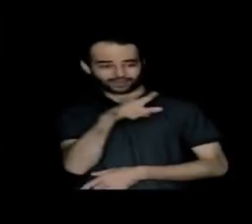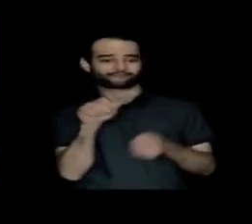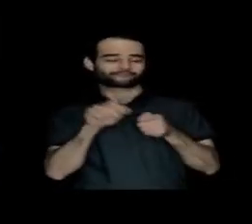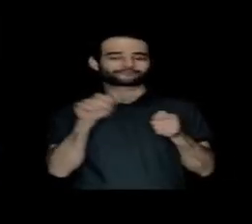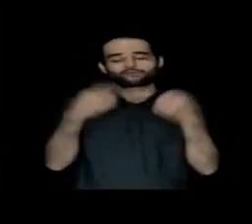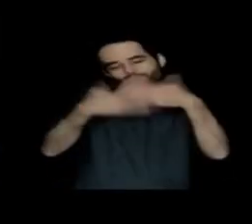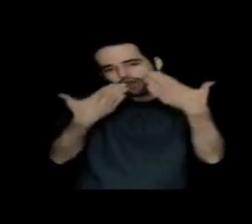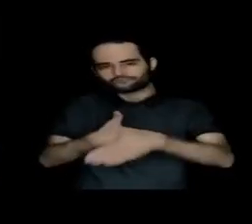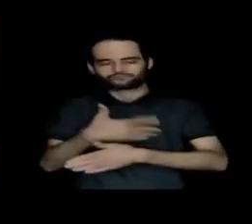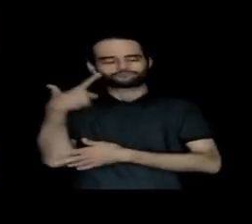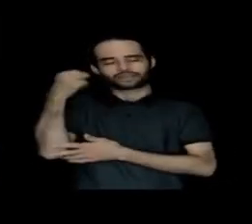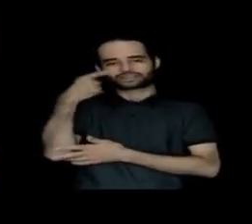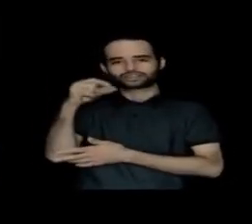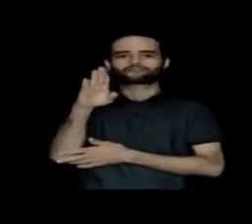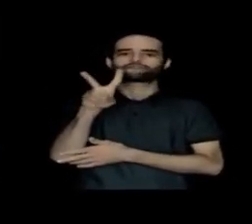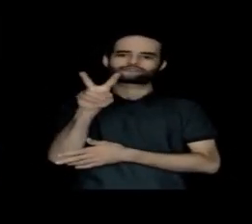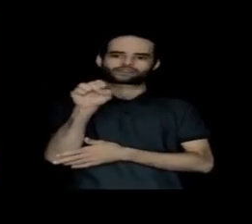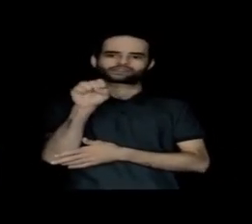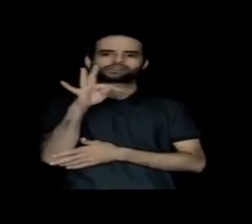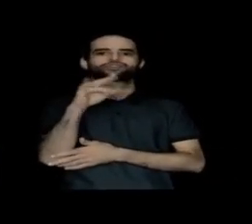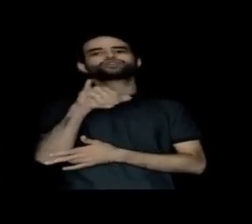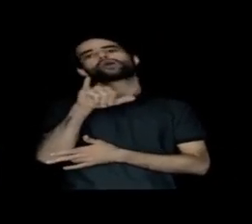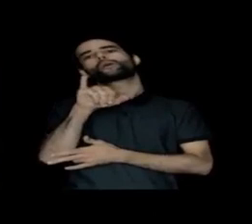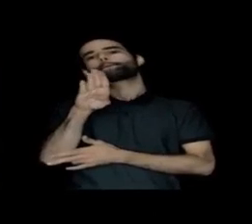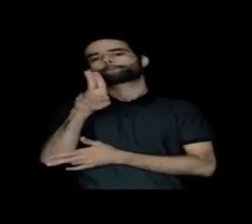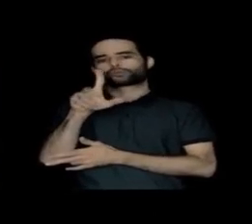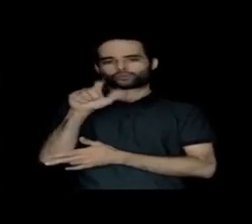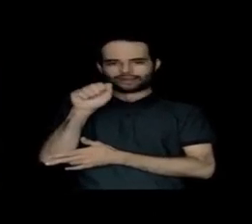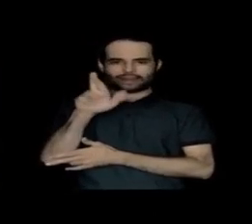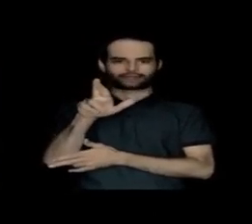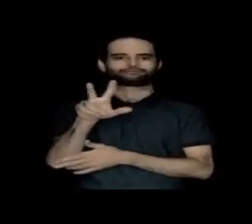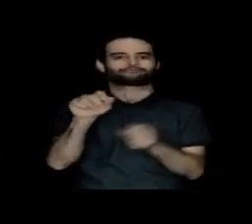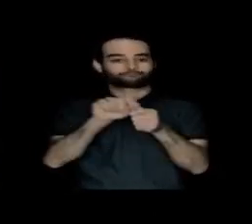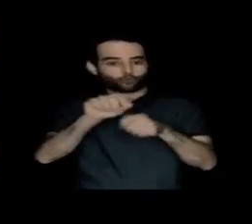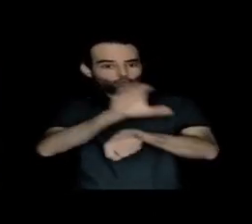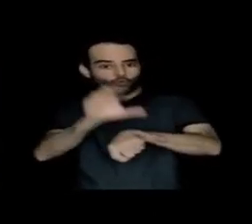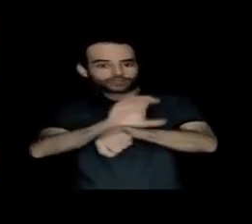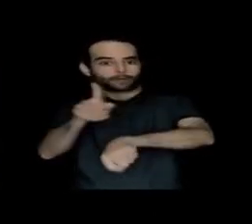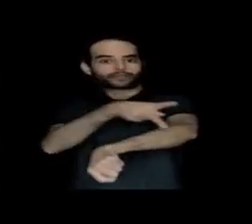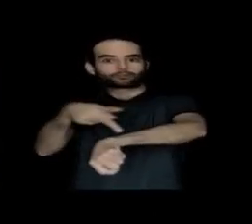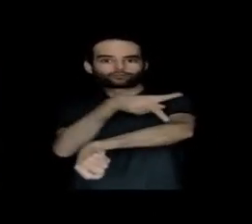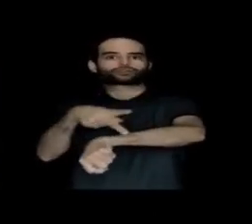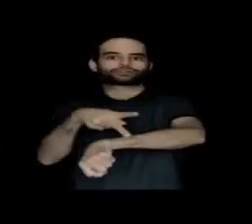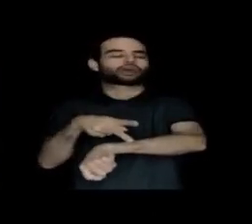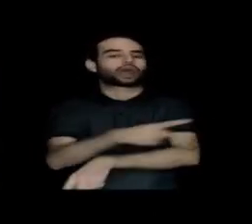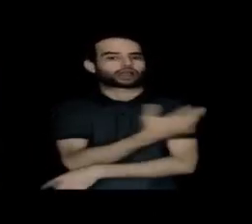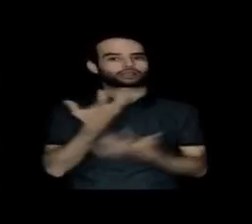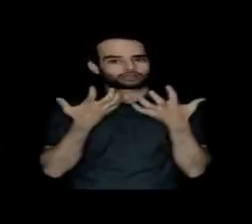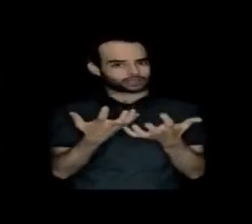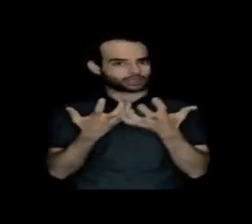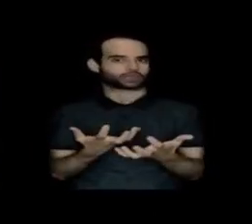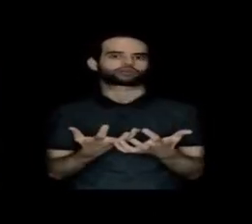Foi o vestibular da UNEB e ela pediu que se matriculasse no vestibular para ela fazer pedagogia na